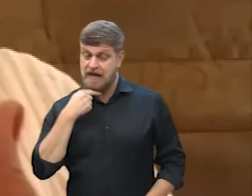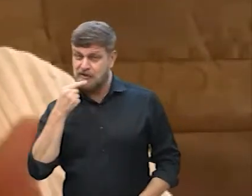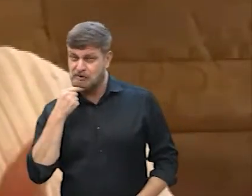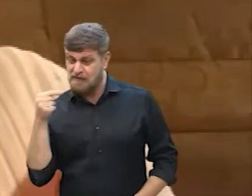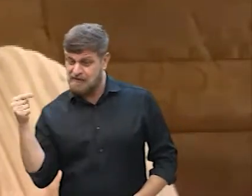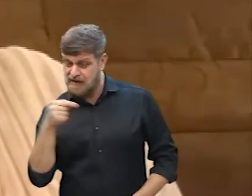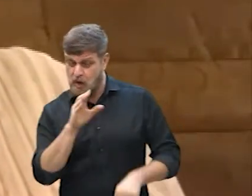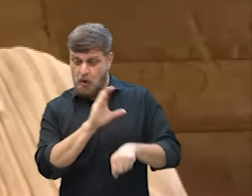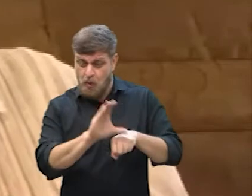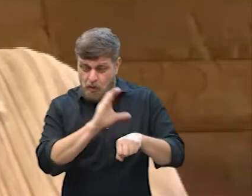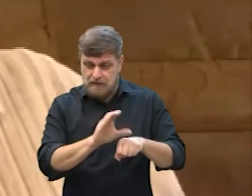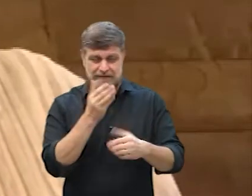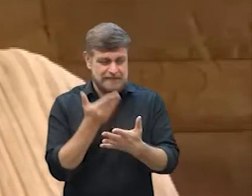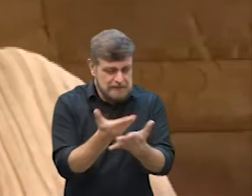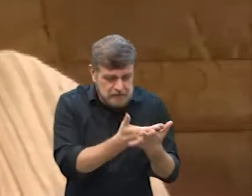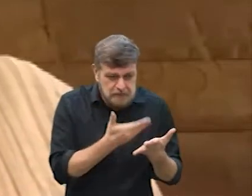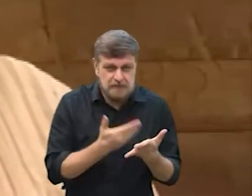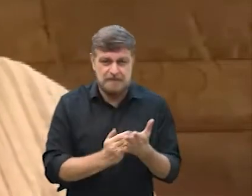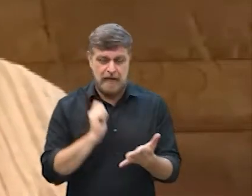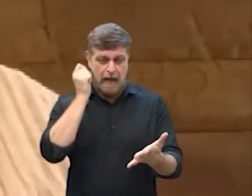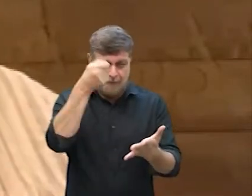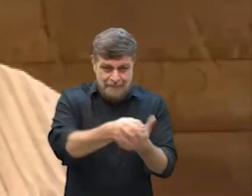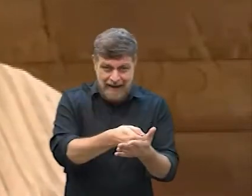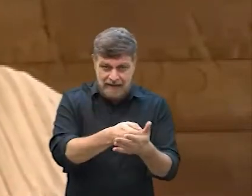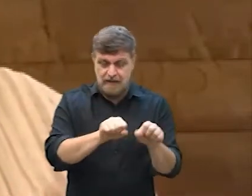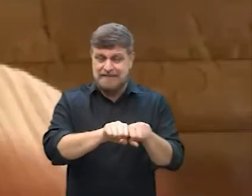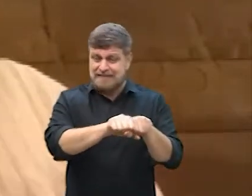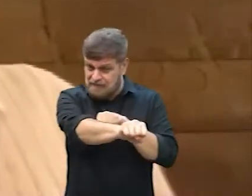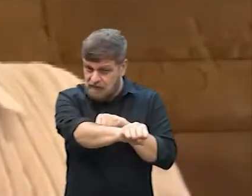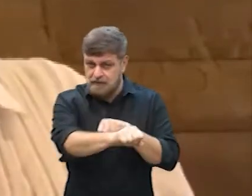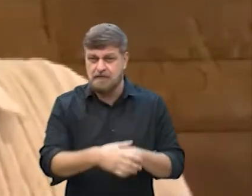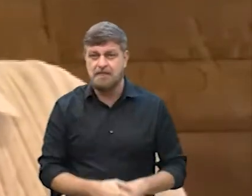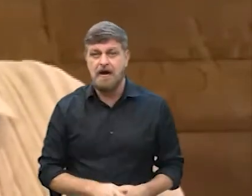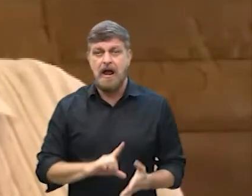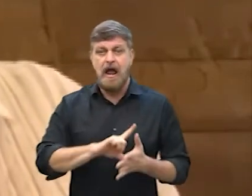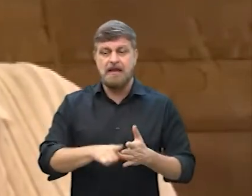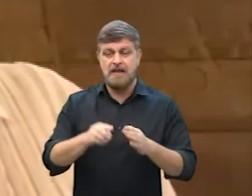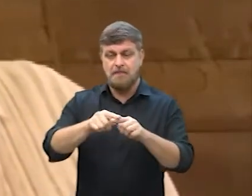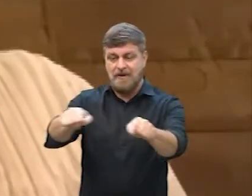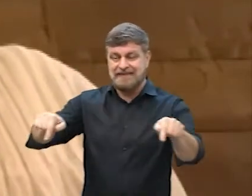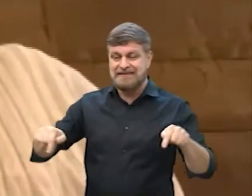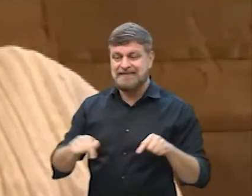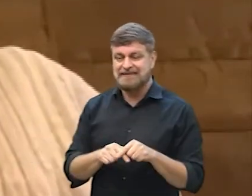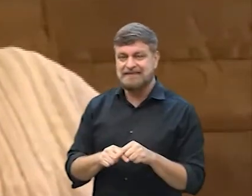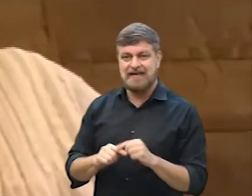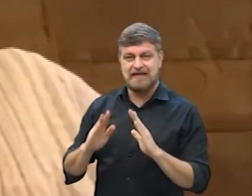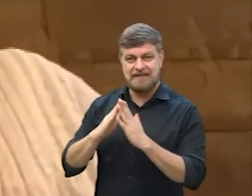Esse professor vai se formar com grande sacrifício e vai para a sala de aula